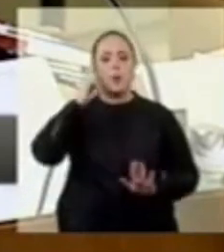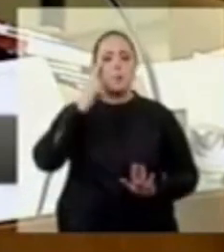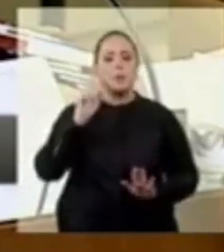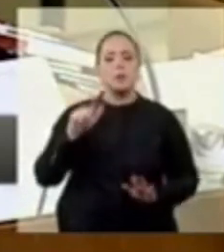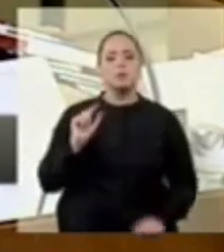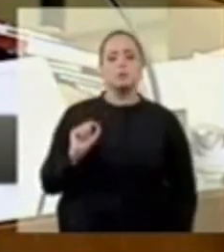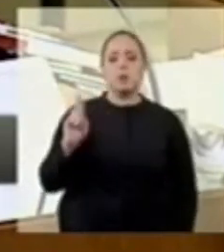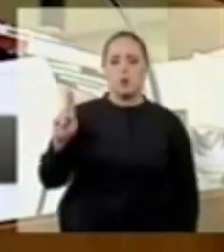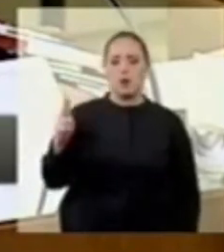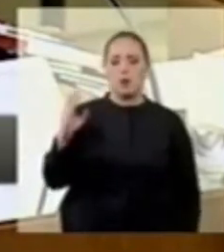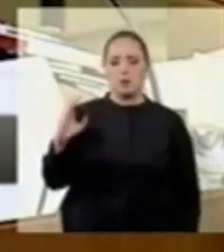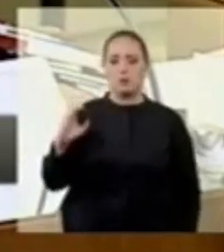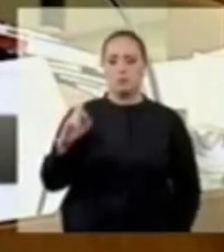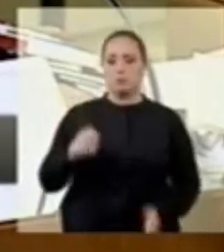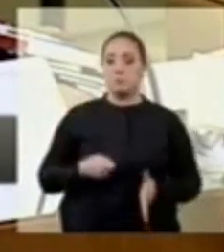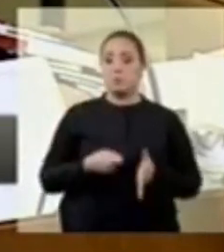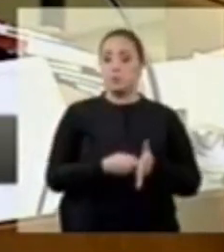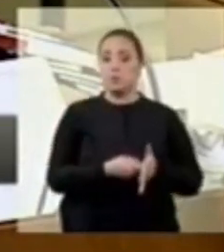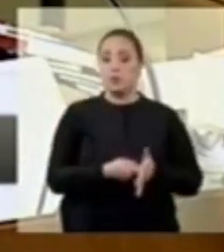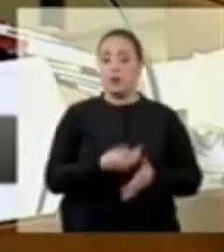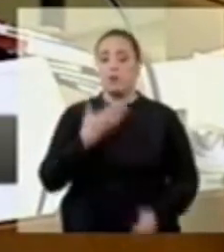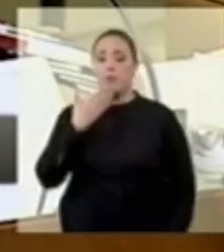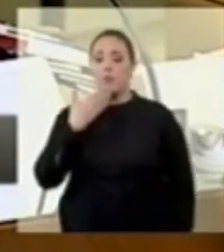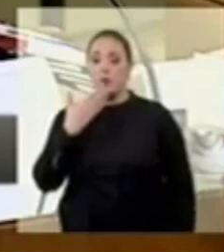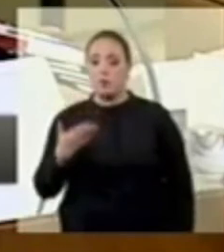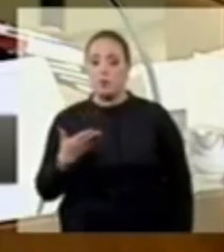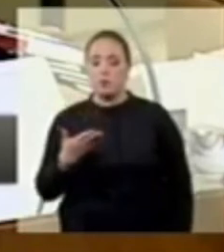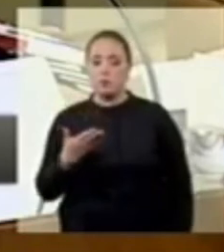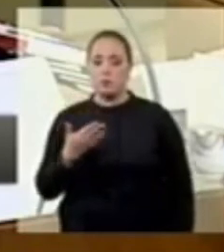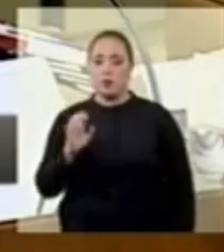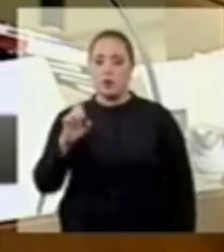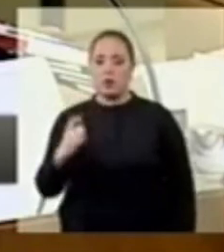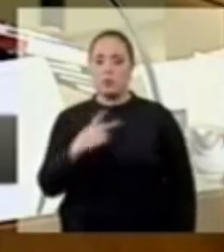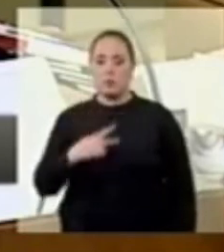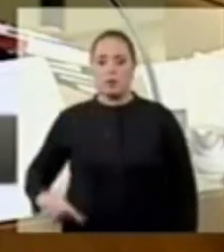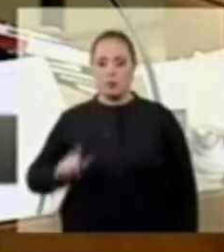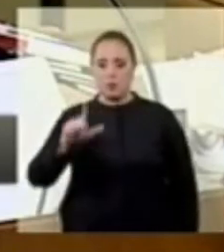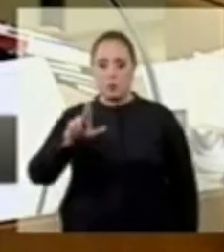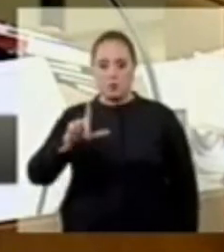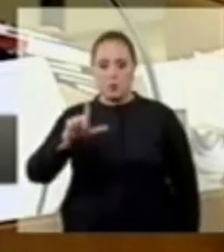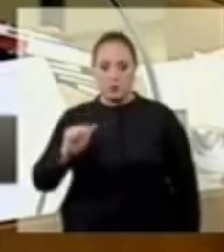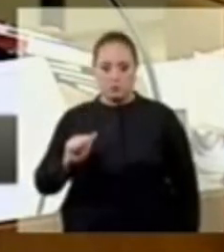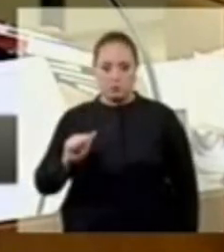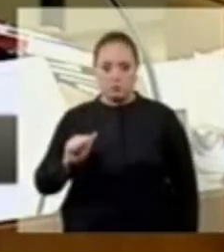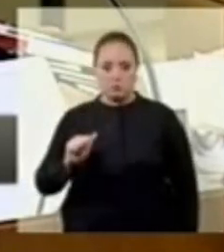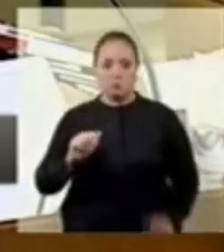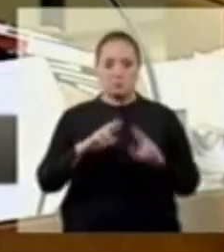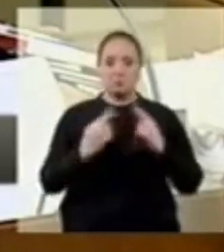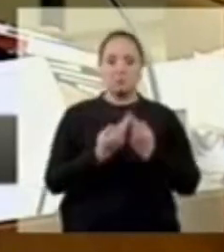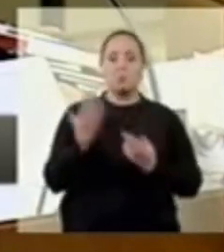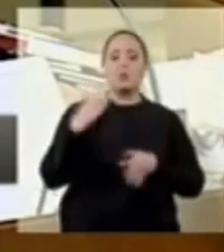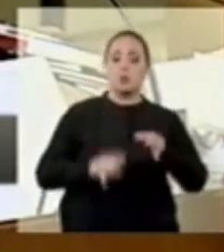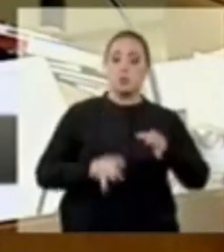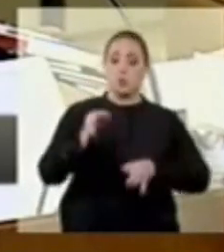habeas corpus impetrado em favor de luiz inácio lula da silva na sessão anterior do julgamento